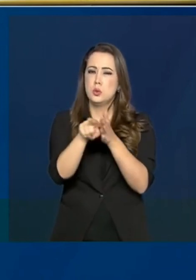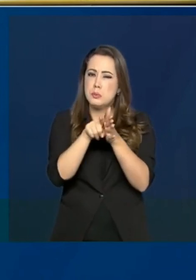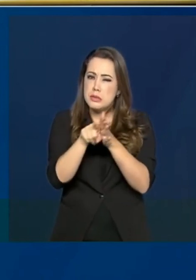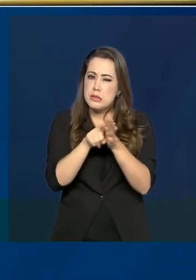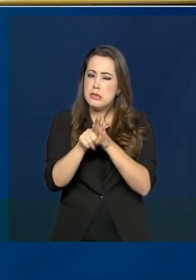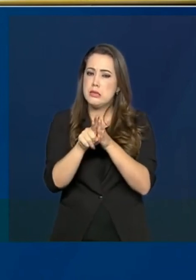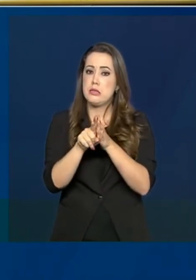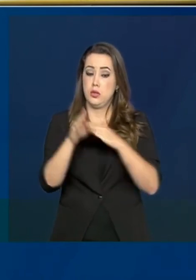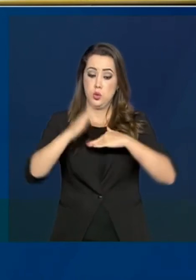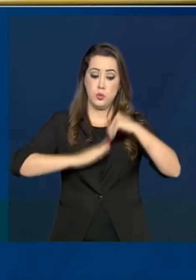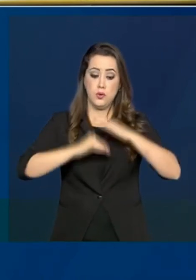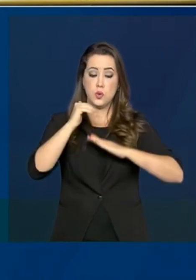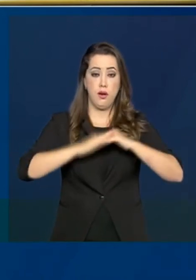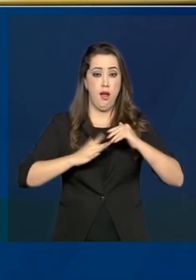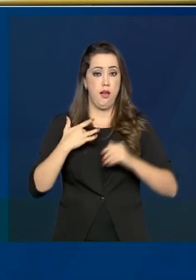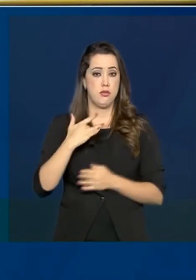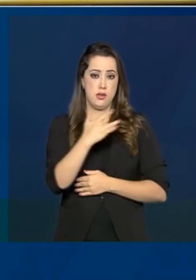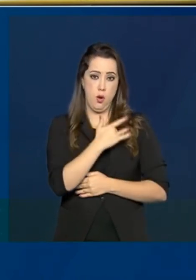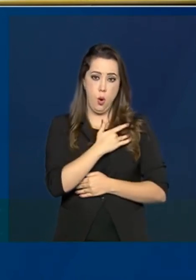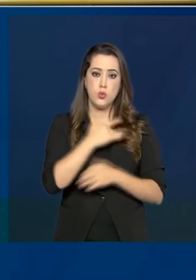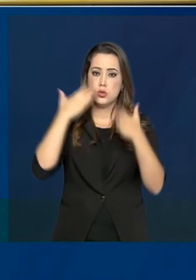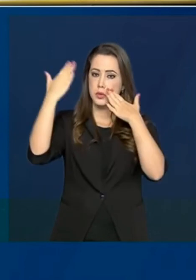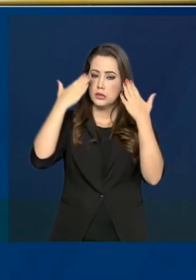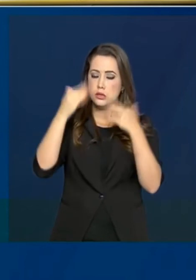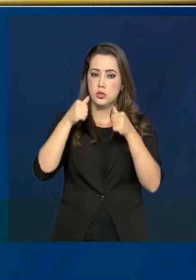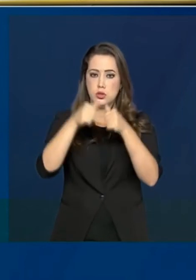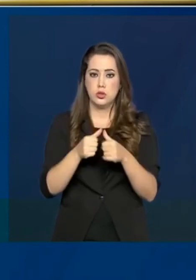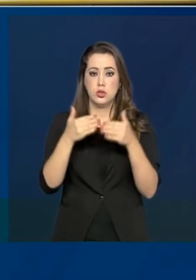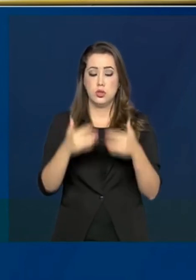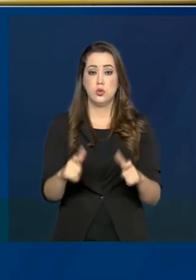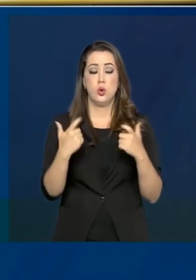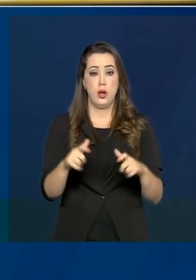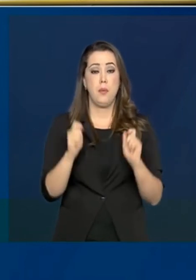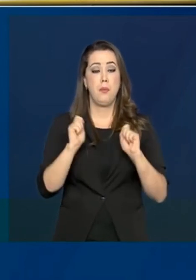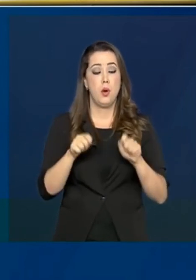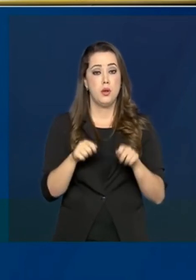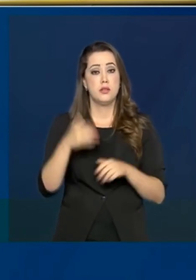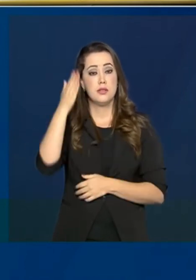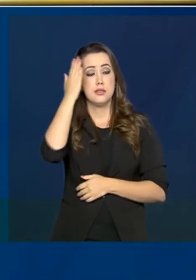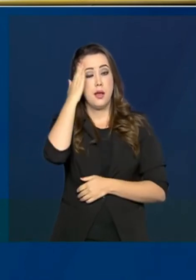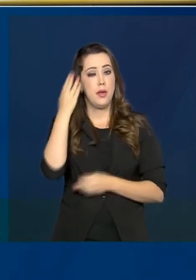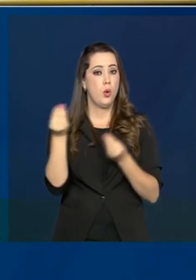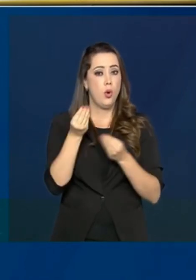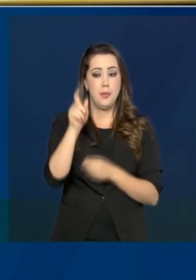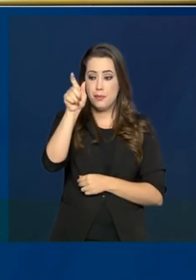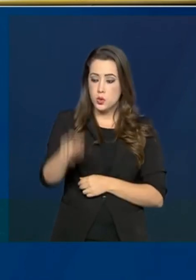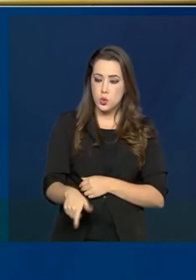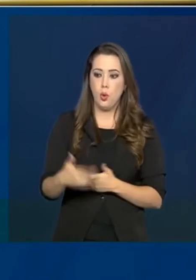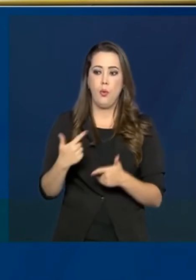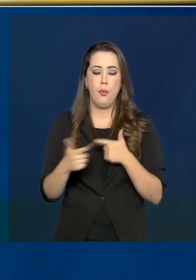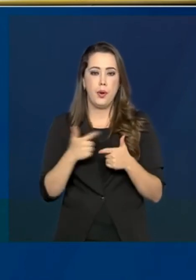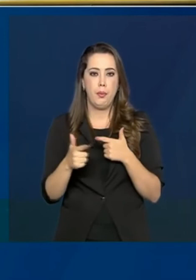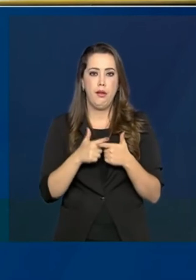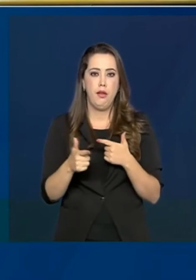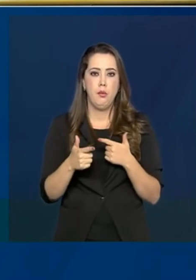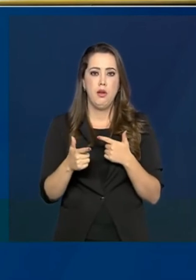os profissionais que estão na linha de frente nas emergências brasileiras possam saber como atender um doente psiquiátrico nas